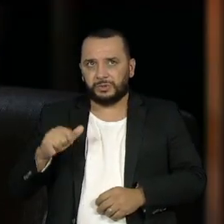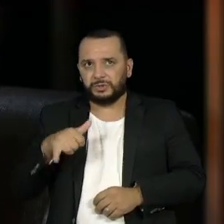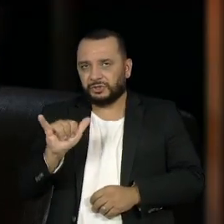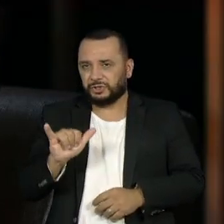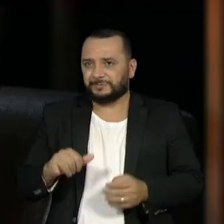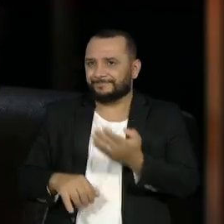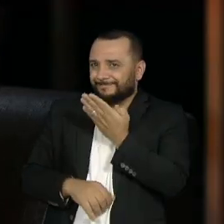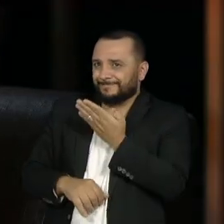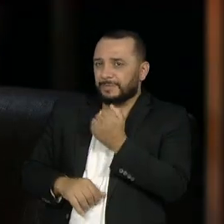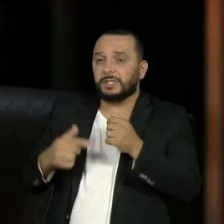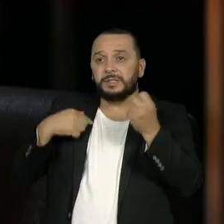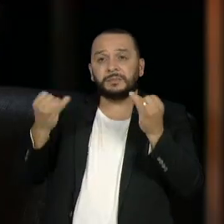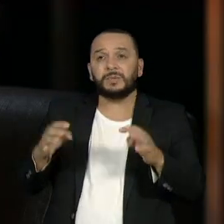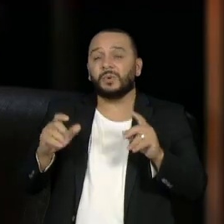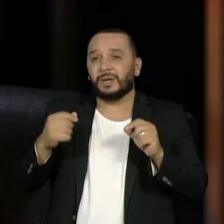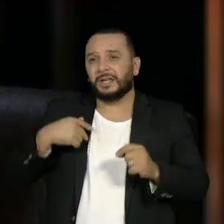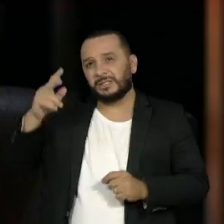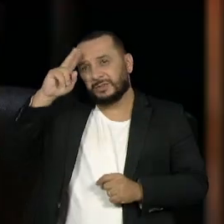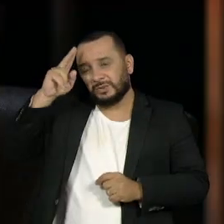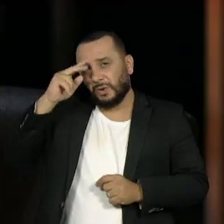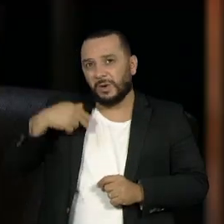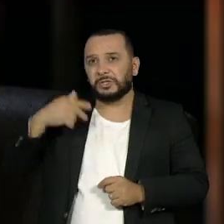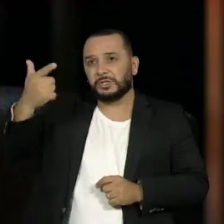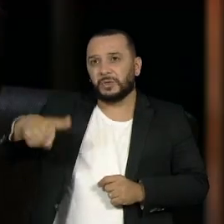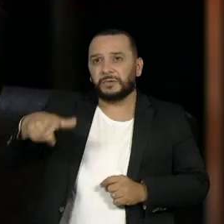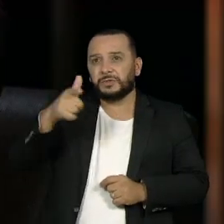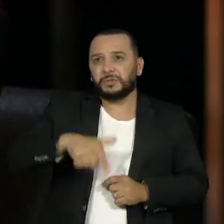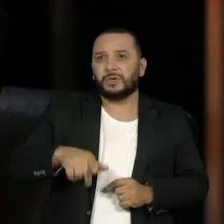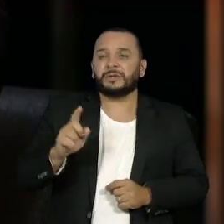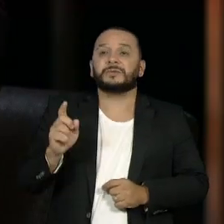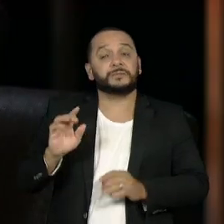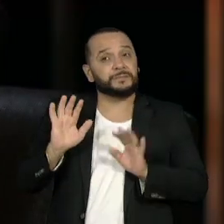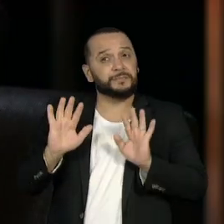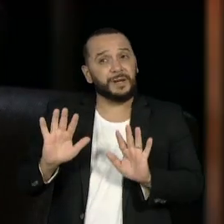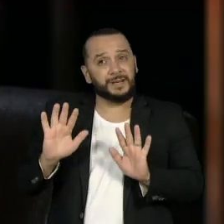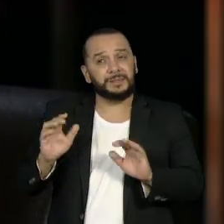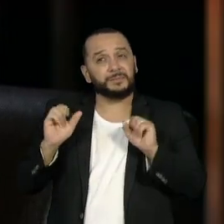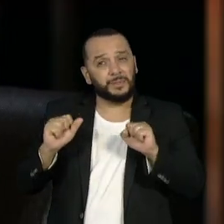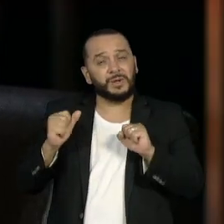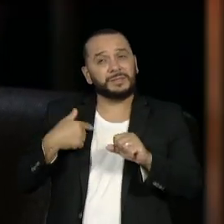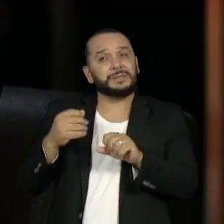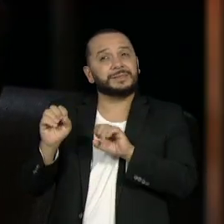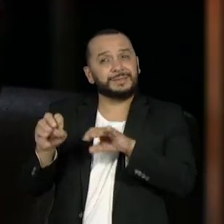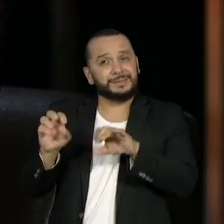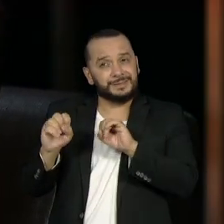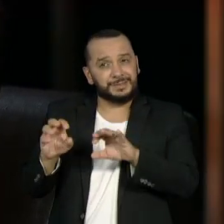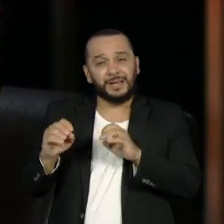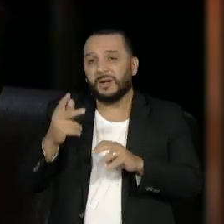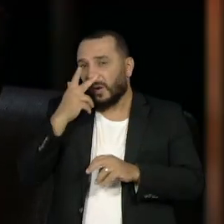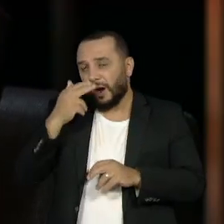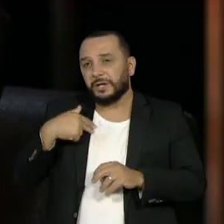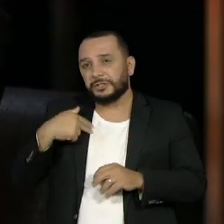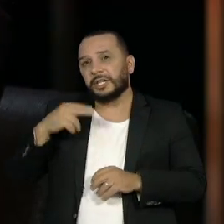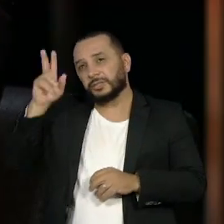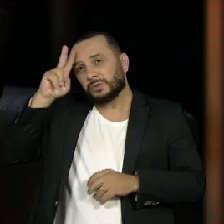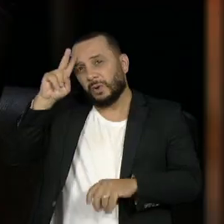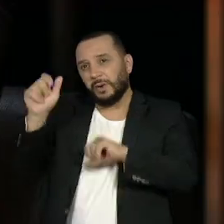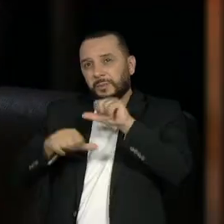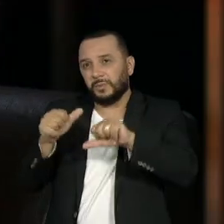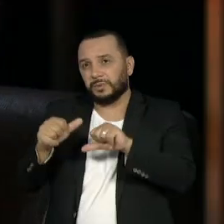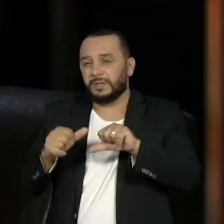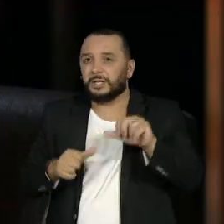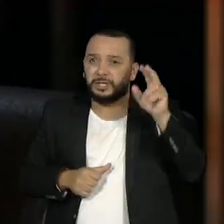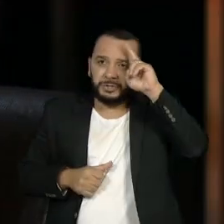cientista política Ele disse que a história não se repete mas ela pode dar uma lição eu acho que a história muda EA história se repete